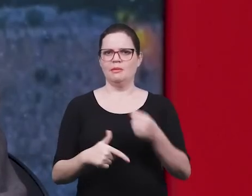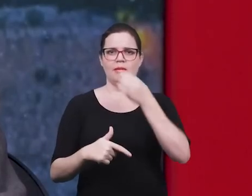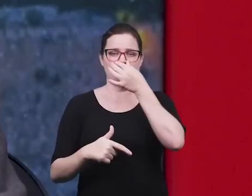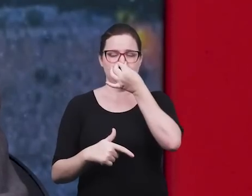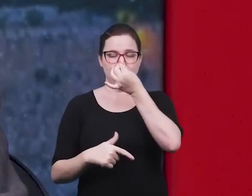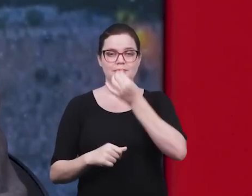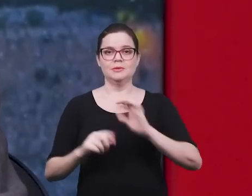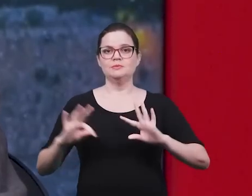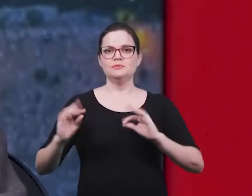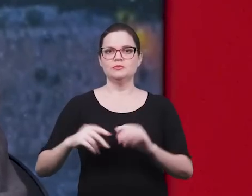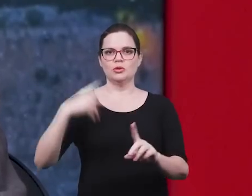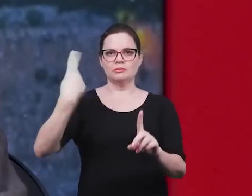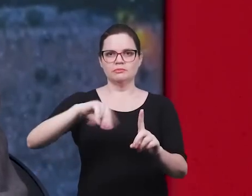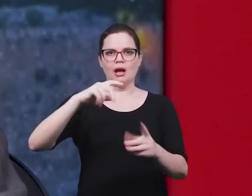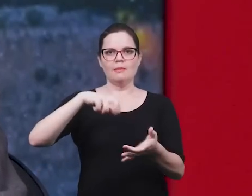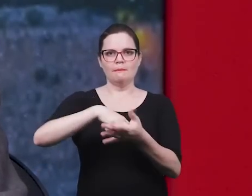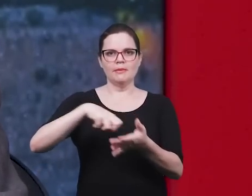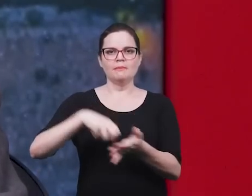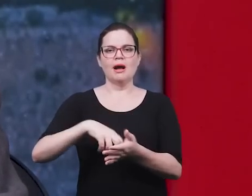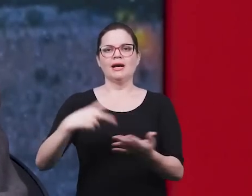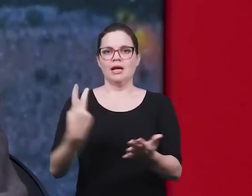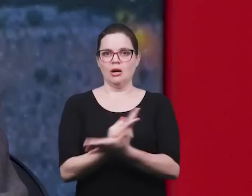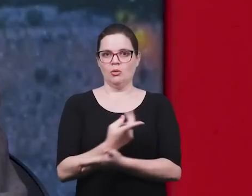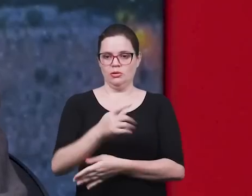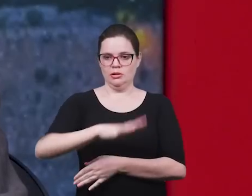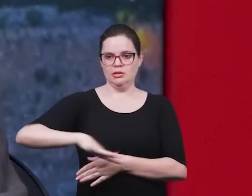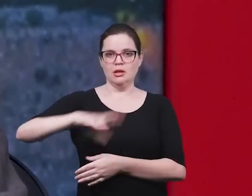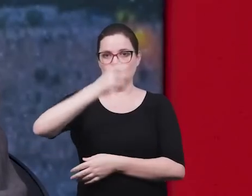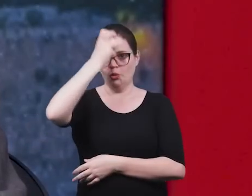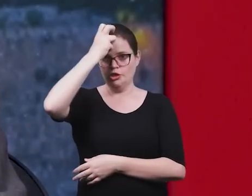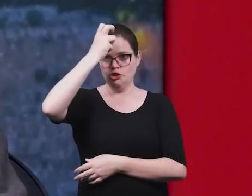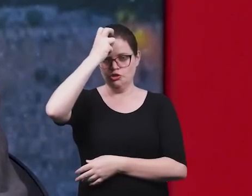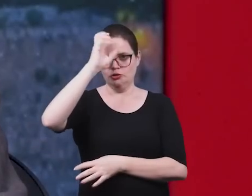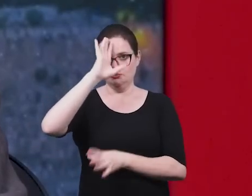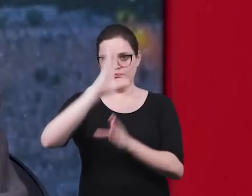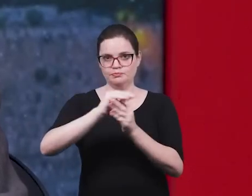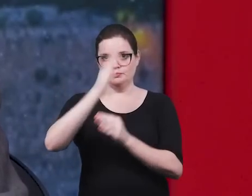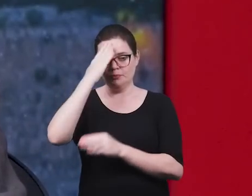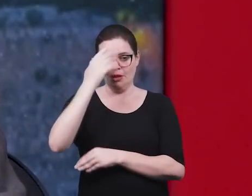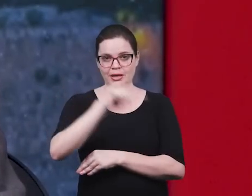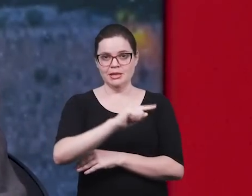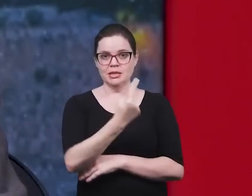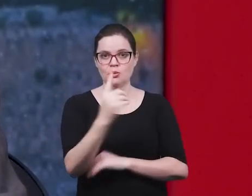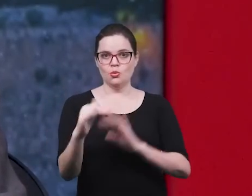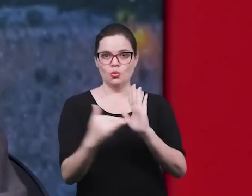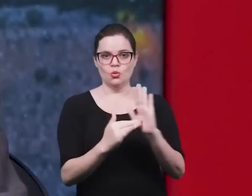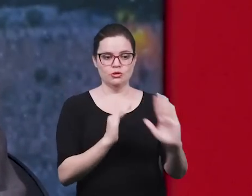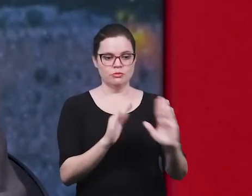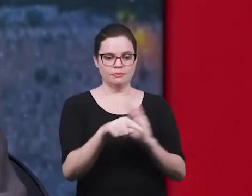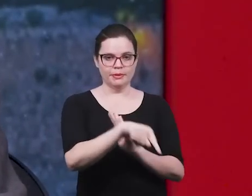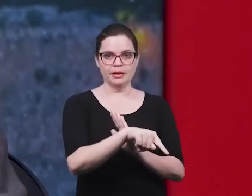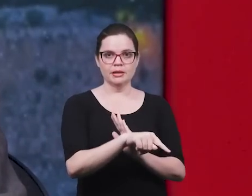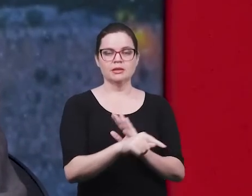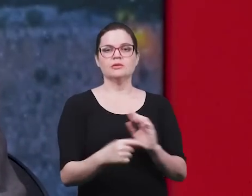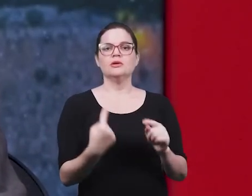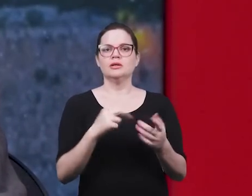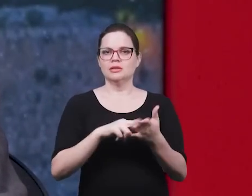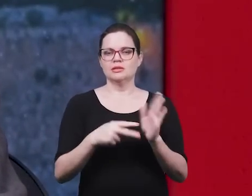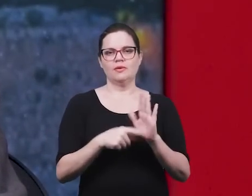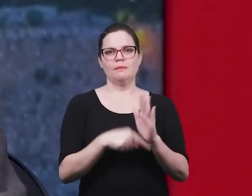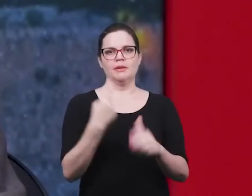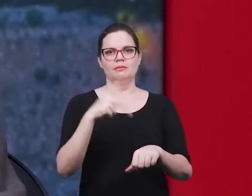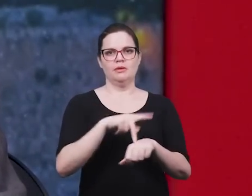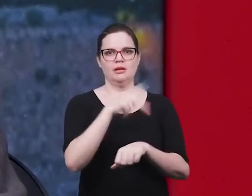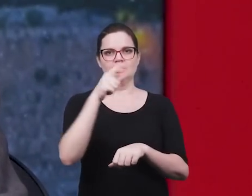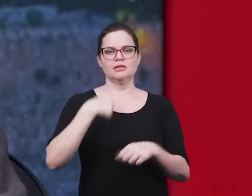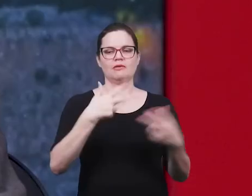pragas, tudo aquilo que aconteceu, né? E agora nessa última nesse último momento, nessa primeira festa, eles estavam